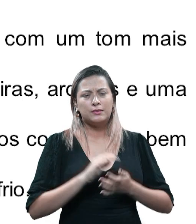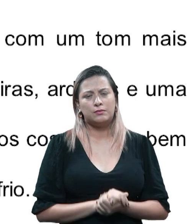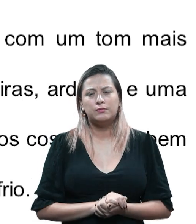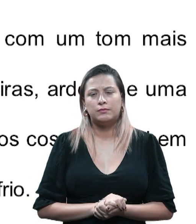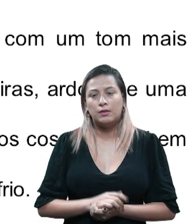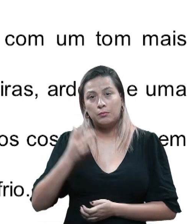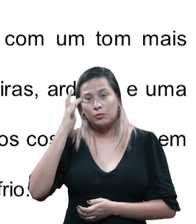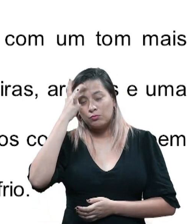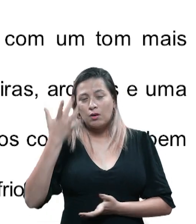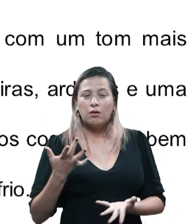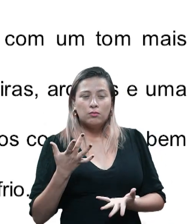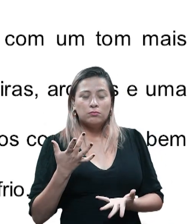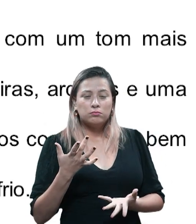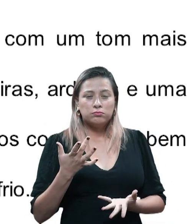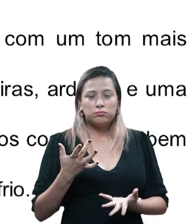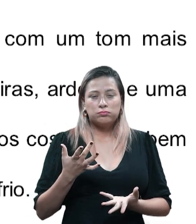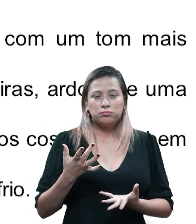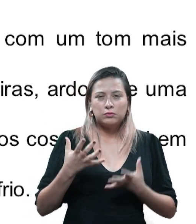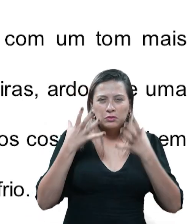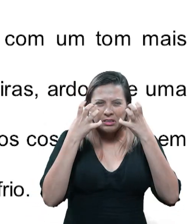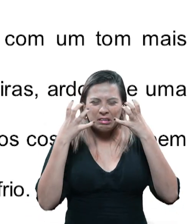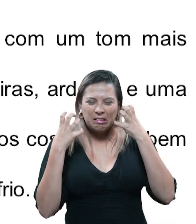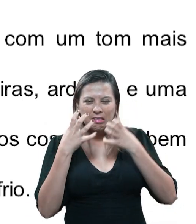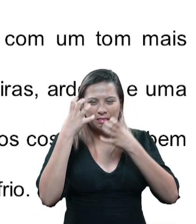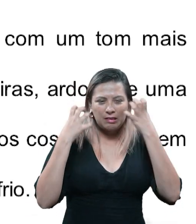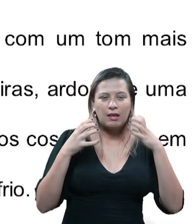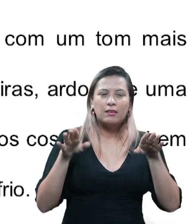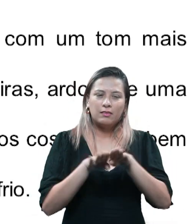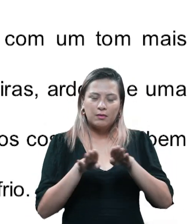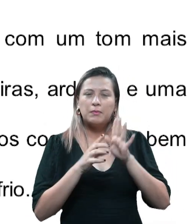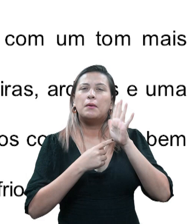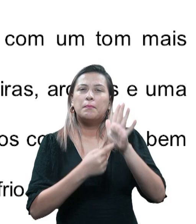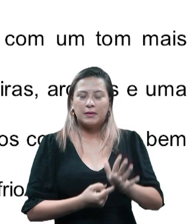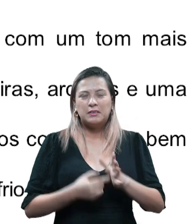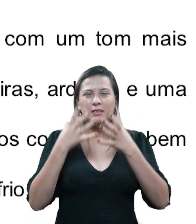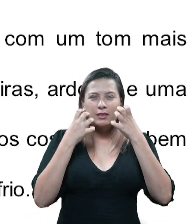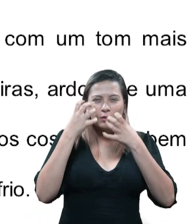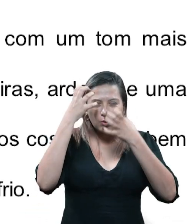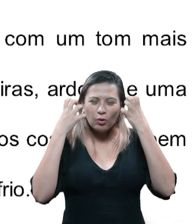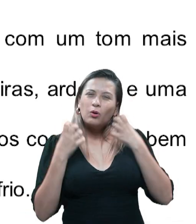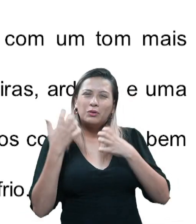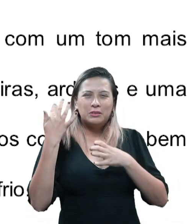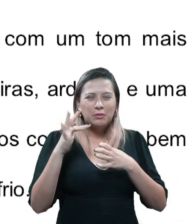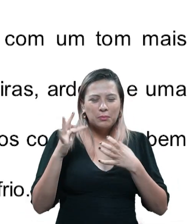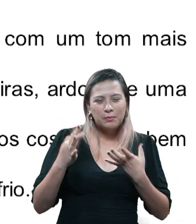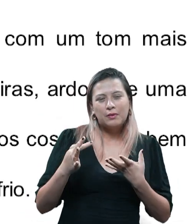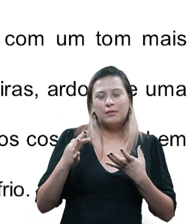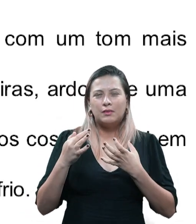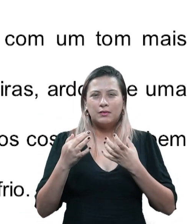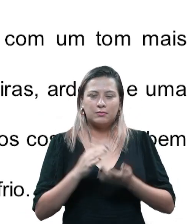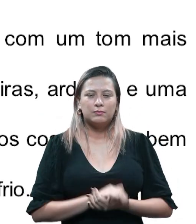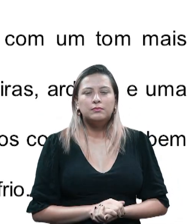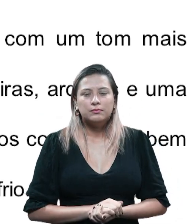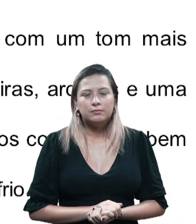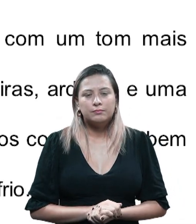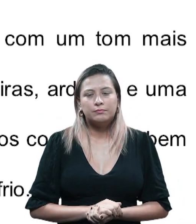com um tom mais avermelhado, vindo a apresentar manchas, coceiras, ardores e uma sensação de picada após o